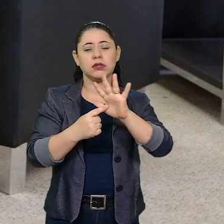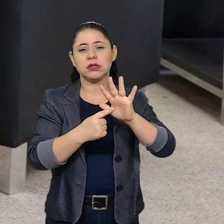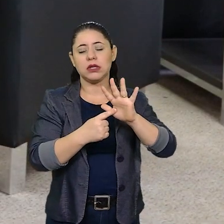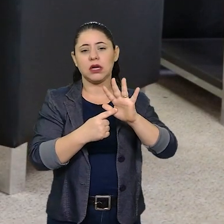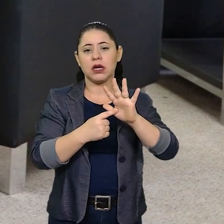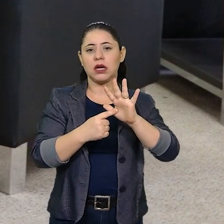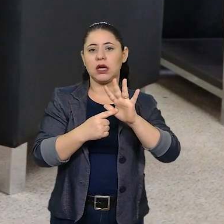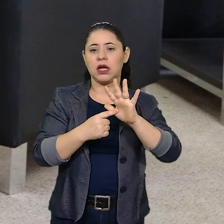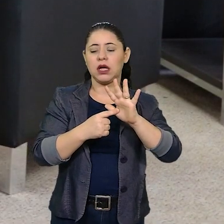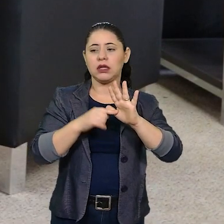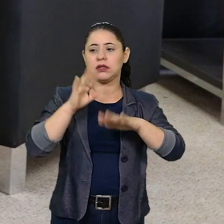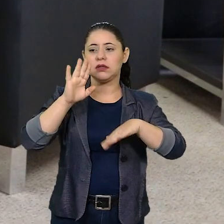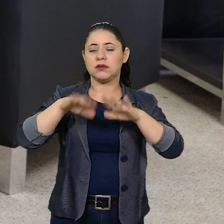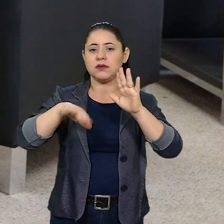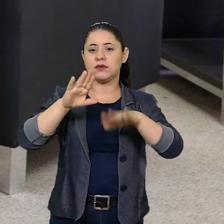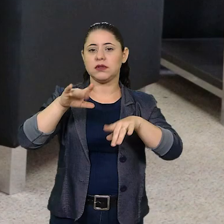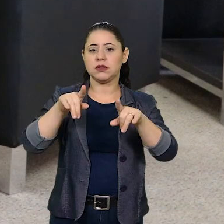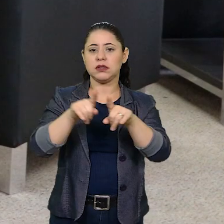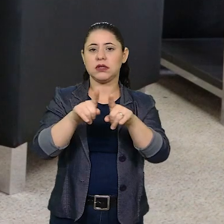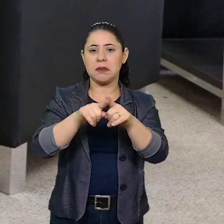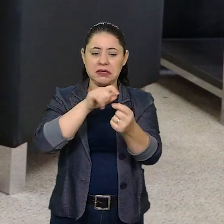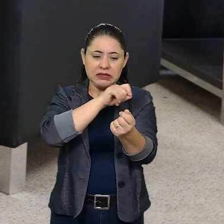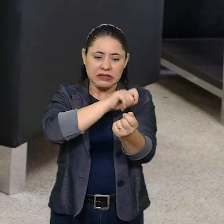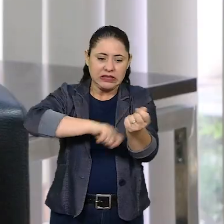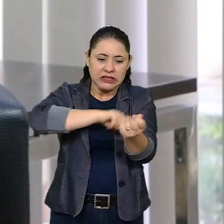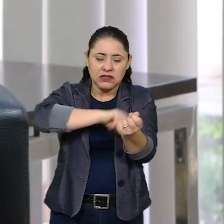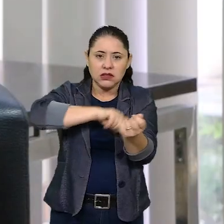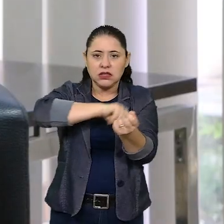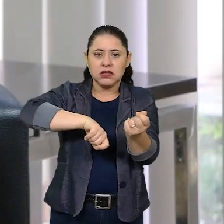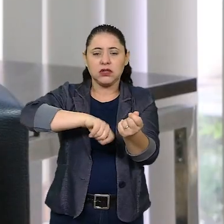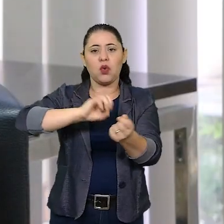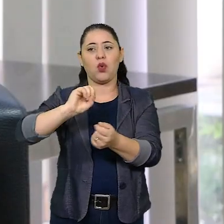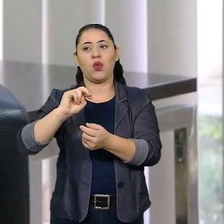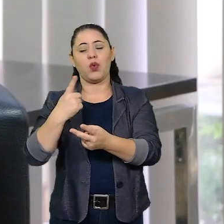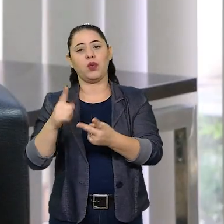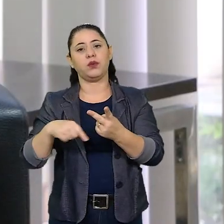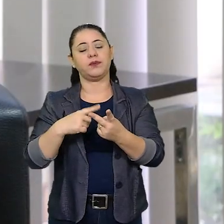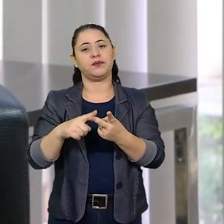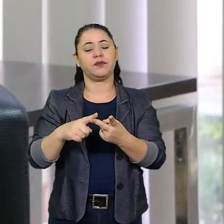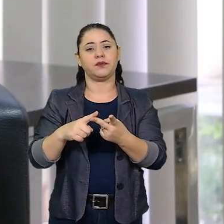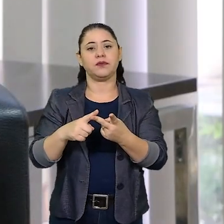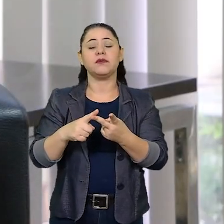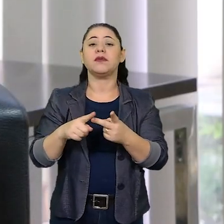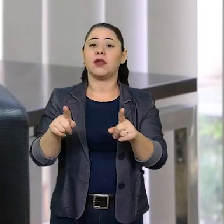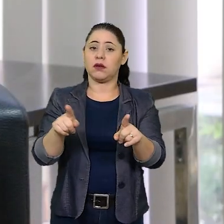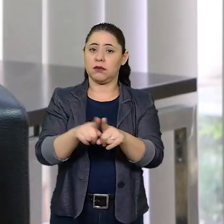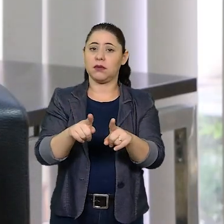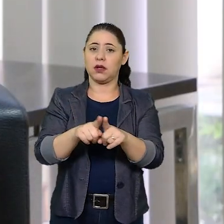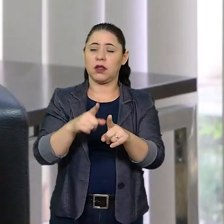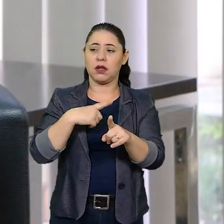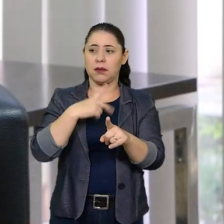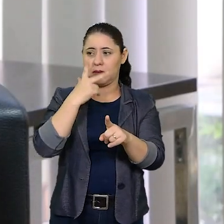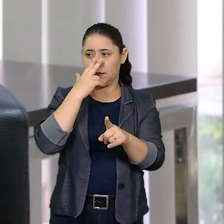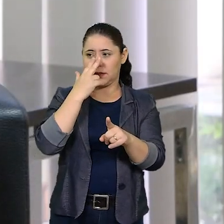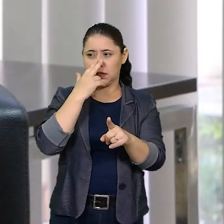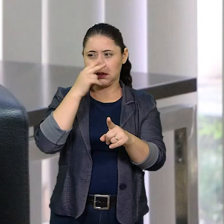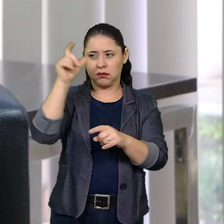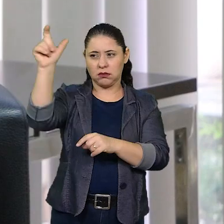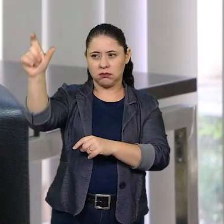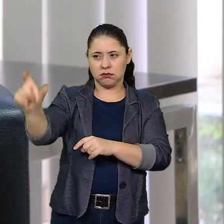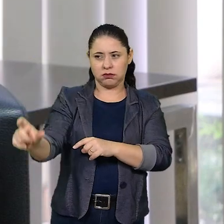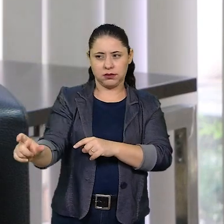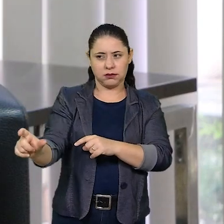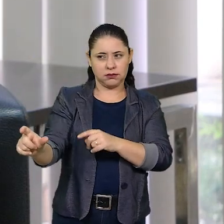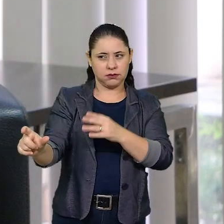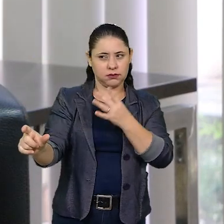manifestar em situações mais graves até a automutilação. Muitas vezes começa a ter aversão